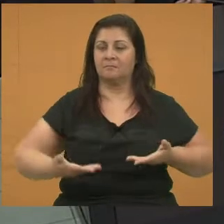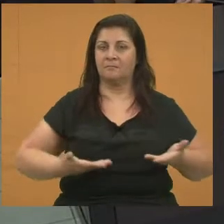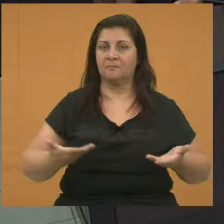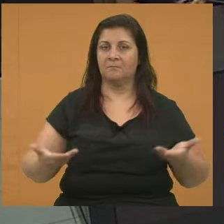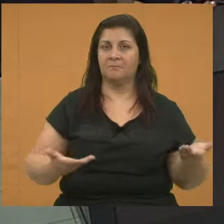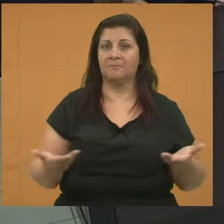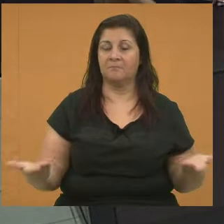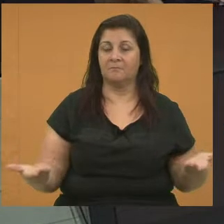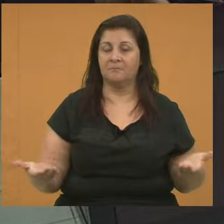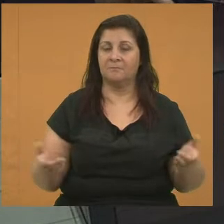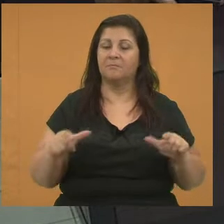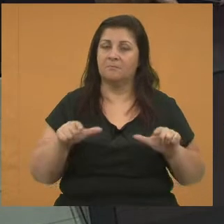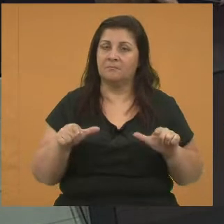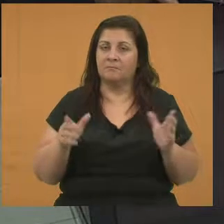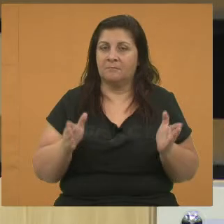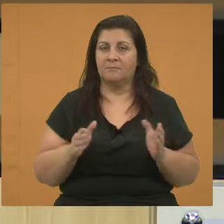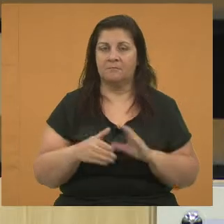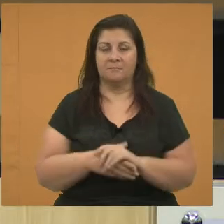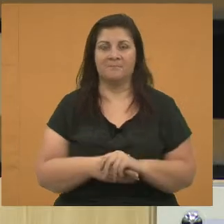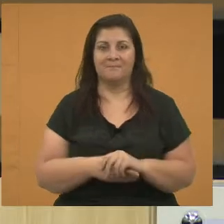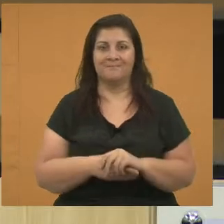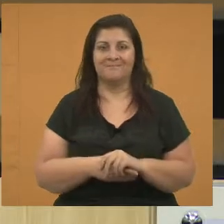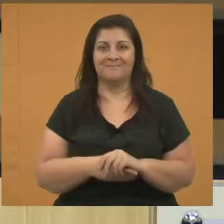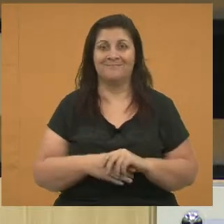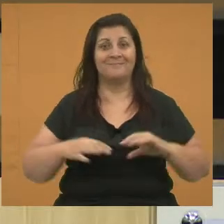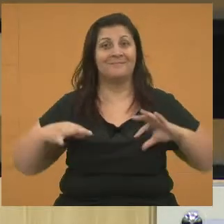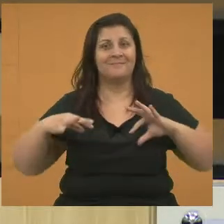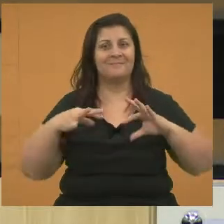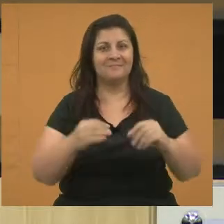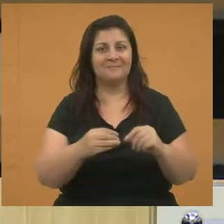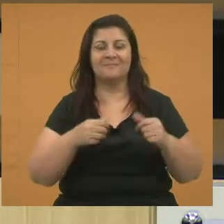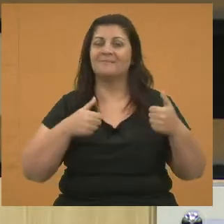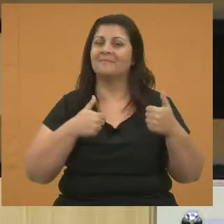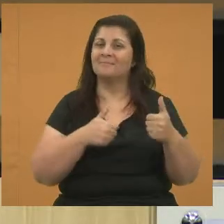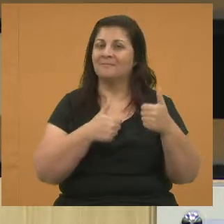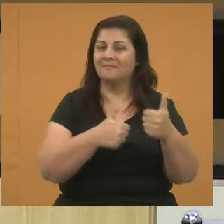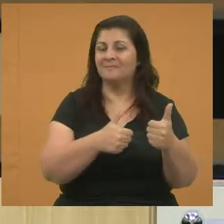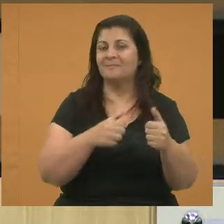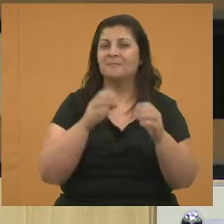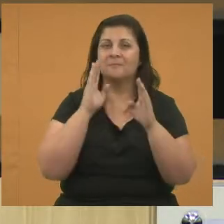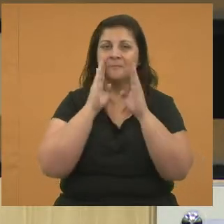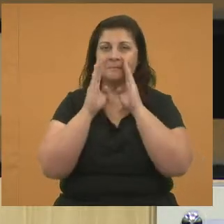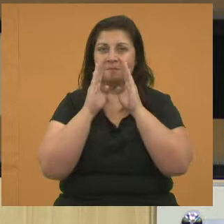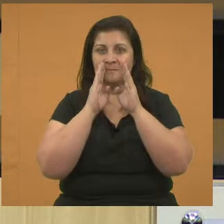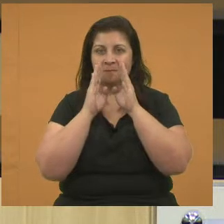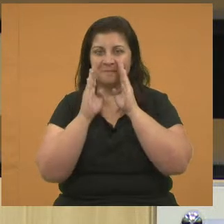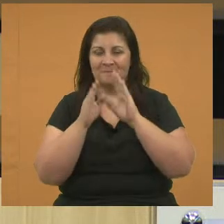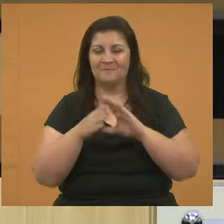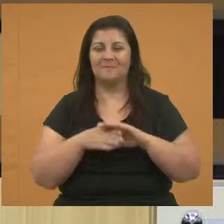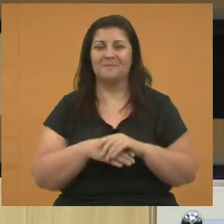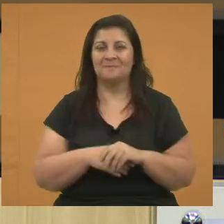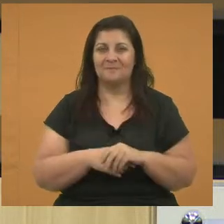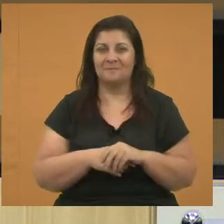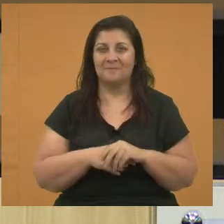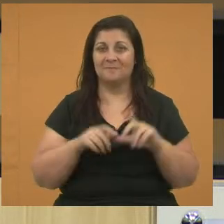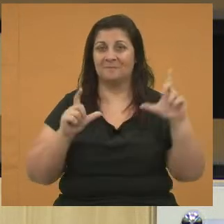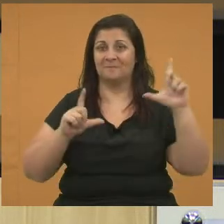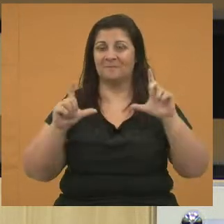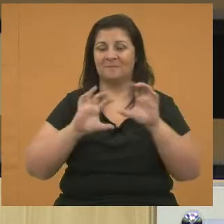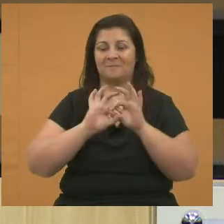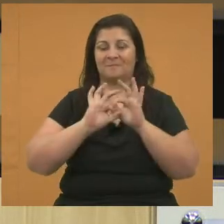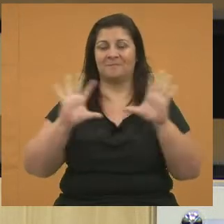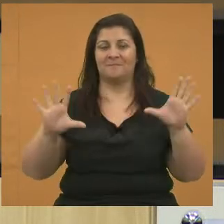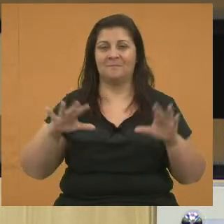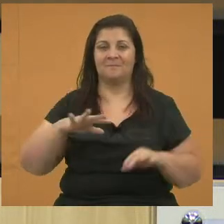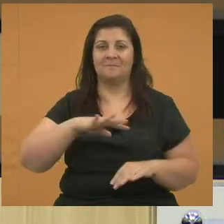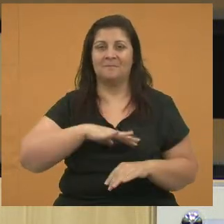serviço nessa sessão solene. E a todos que nos acompanham também pelas redes sociais da TV Câmara, TV Pública da cidade